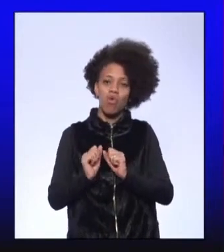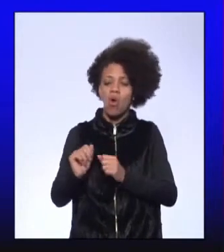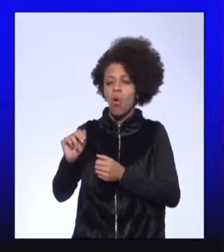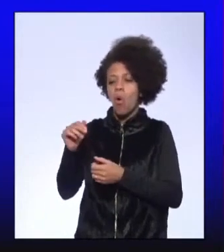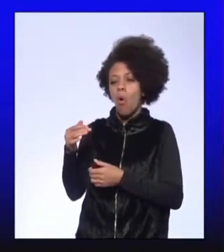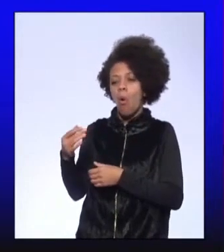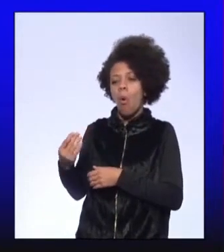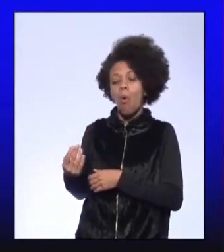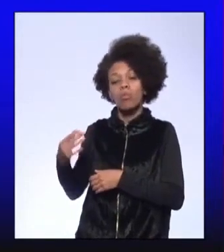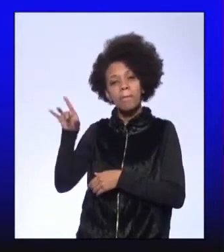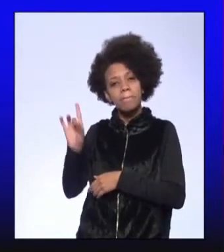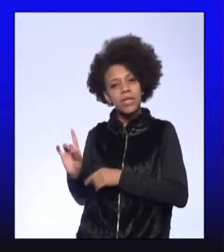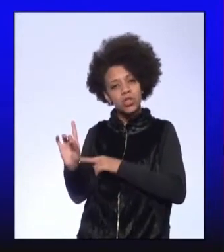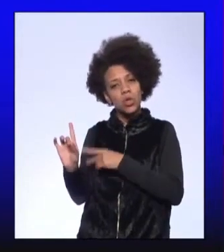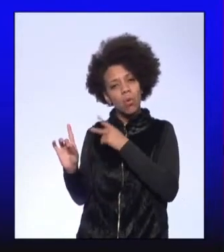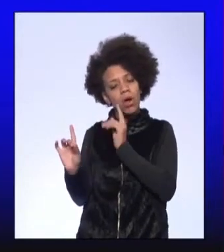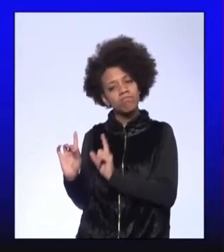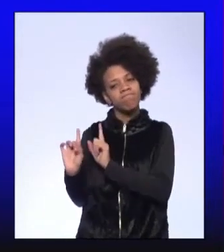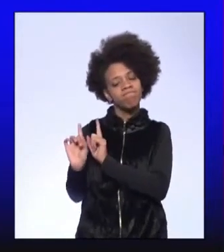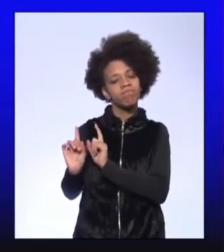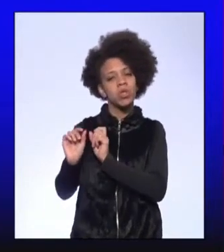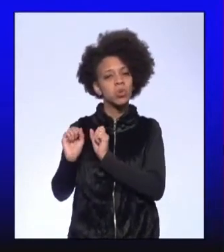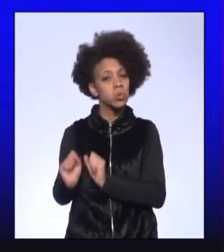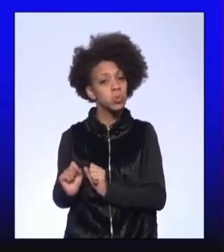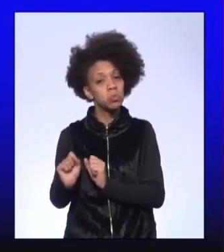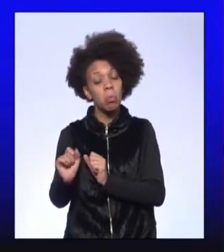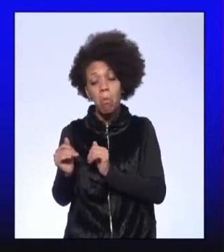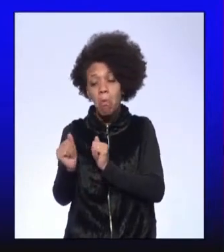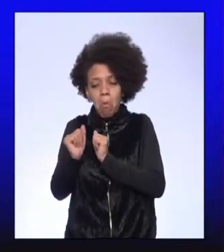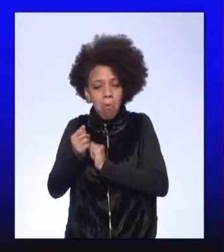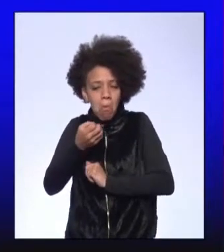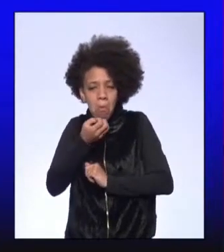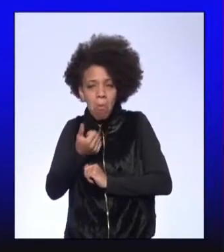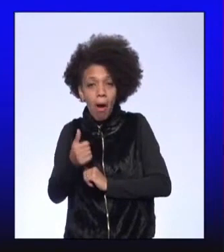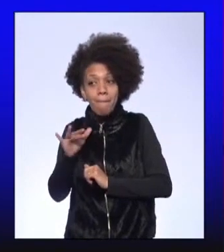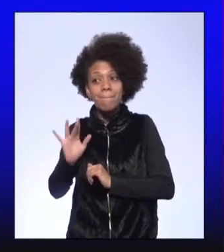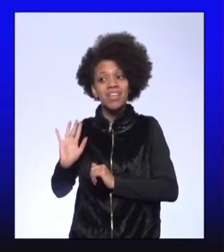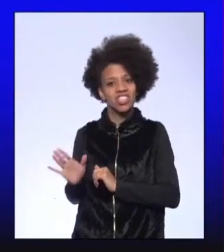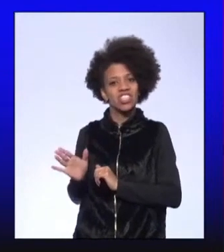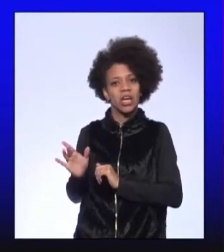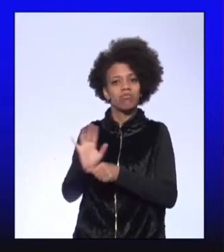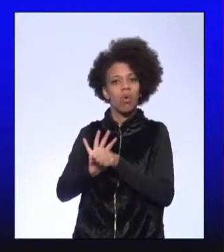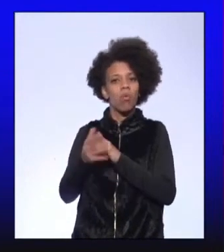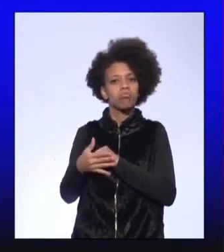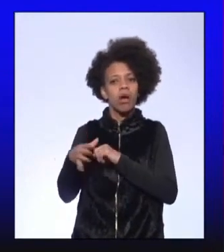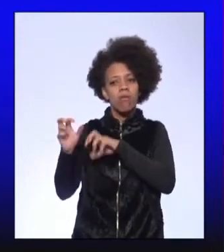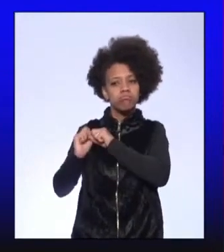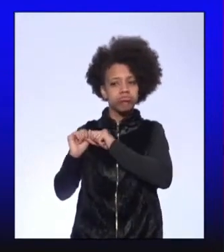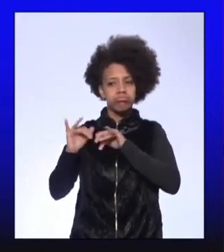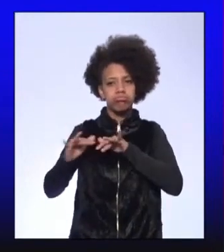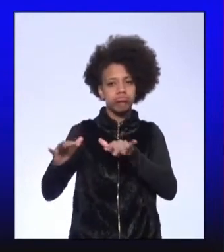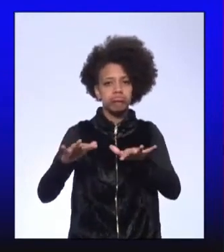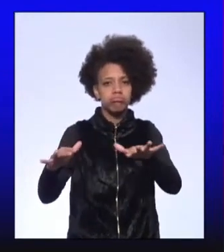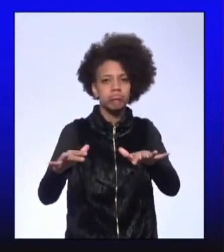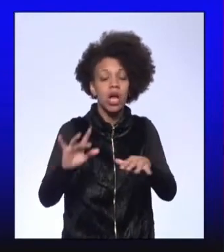conviveu comigo, que estava perfeitamente bem, mas já estava infectado, já estava transmitindo o vírus.